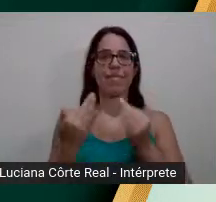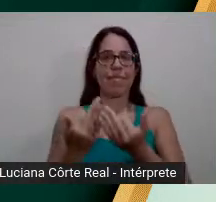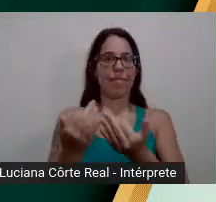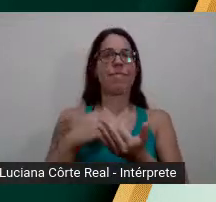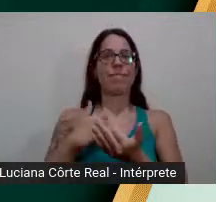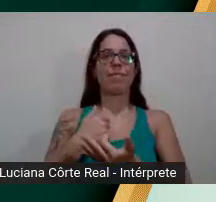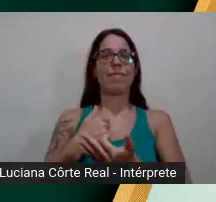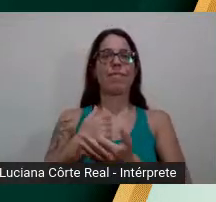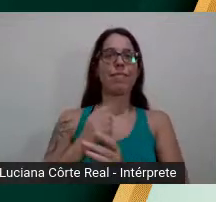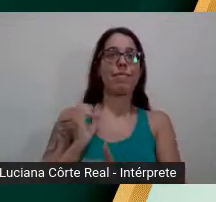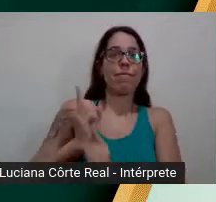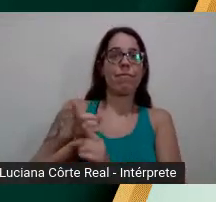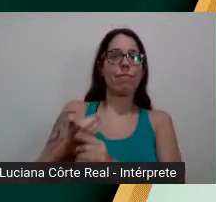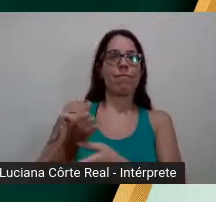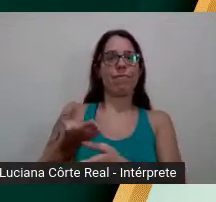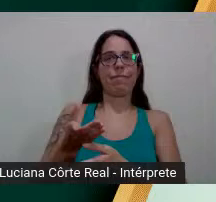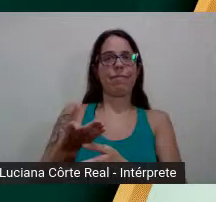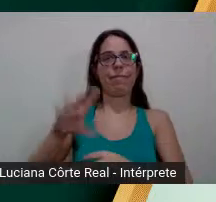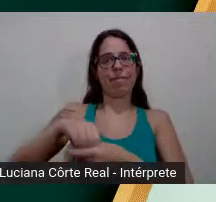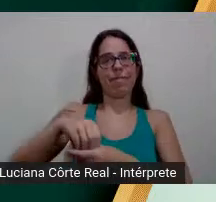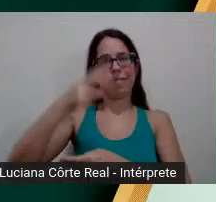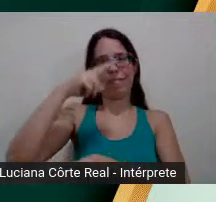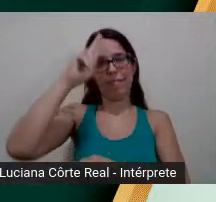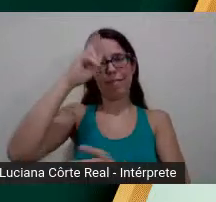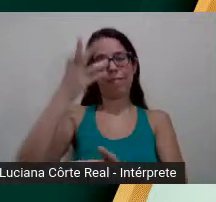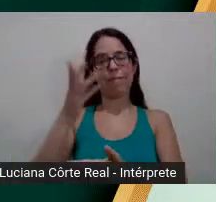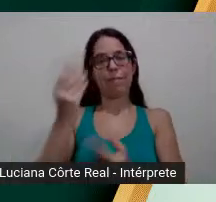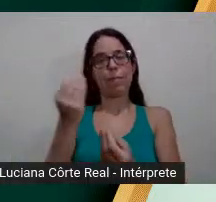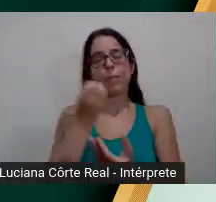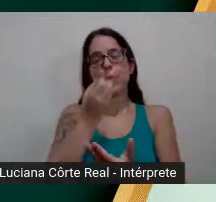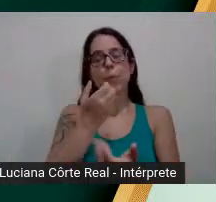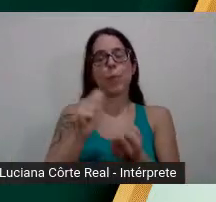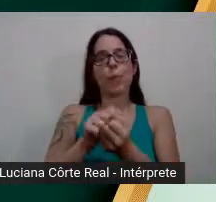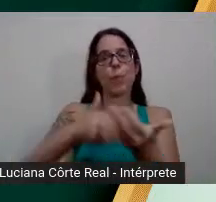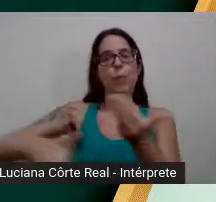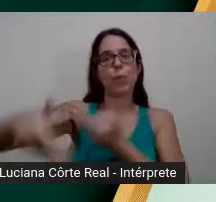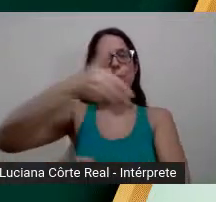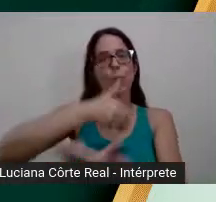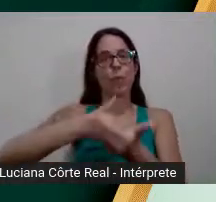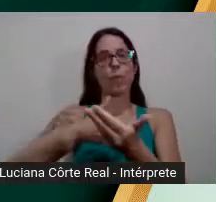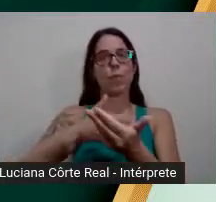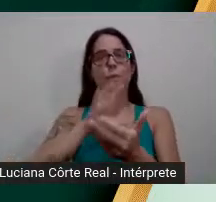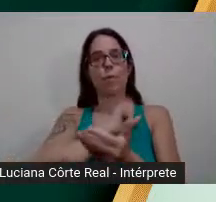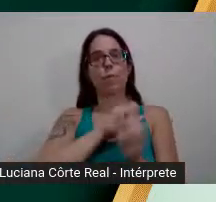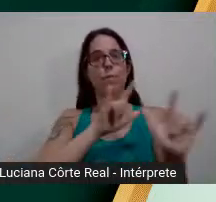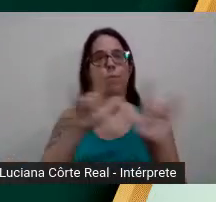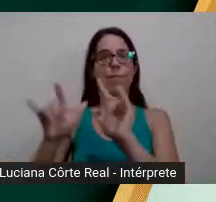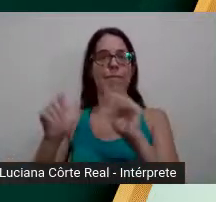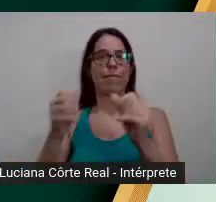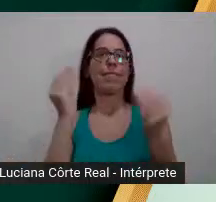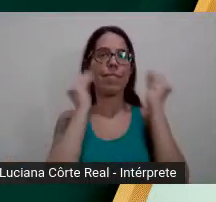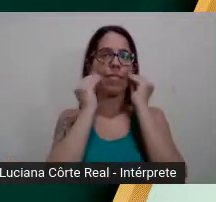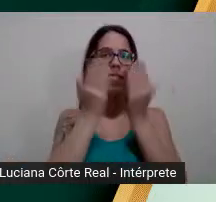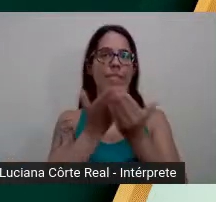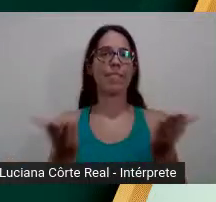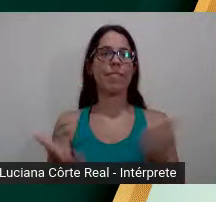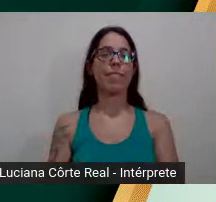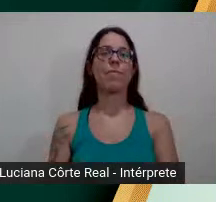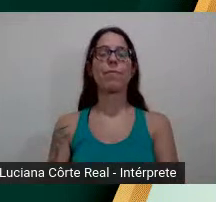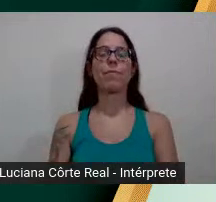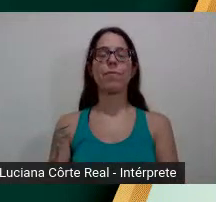em Uruguaiana, e foi muito bom partilhar isso com vocês. Amo todos vocês. Beijão.